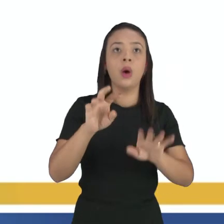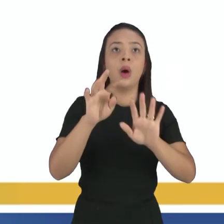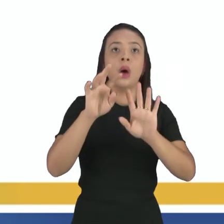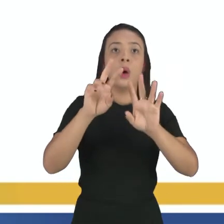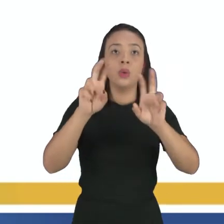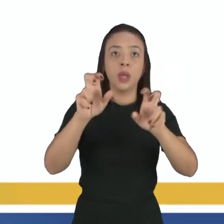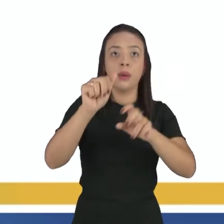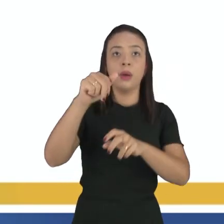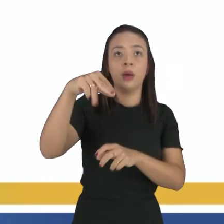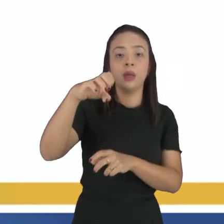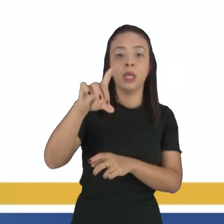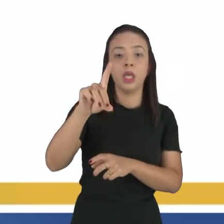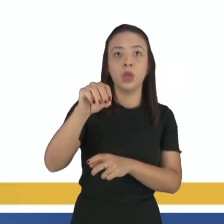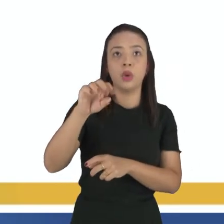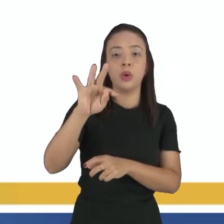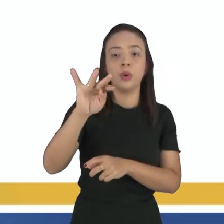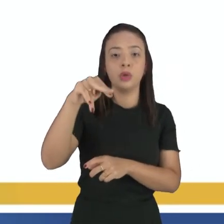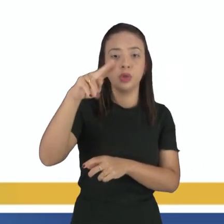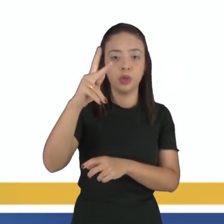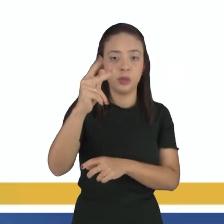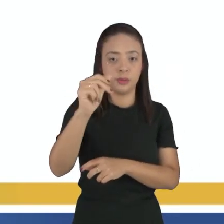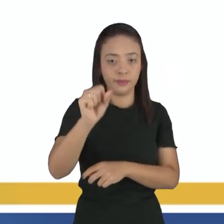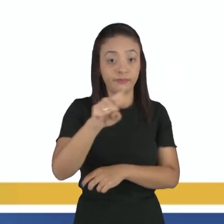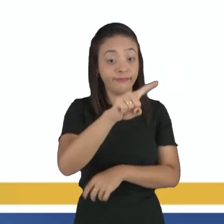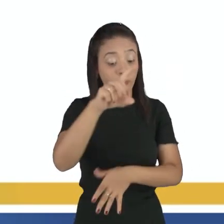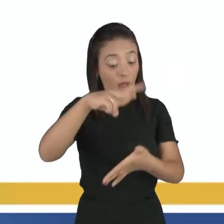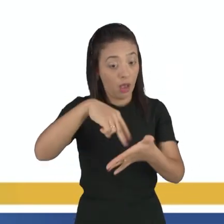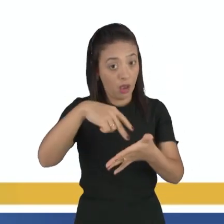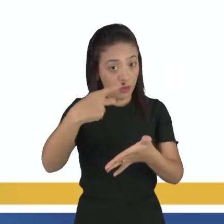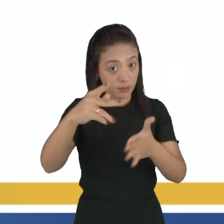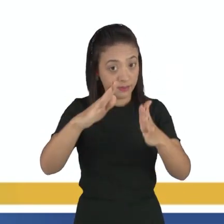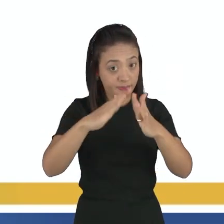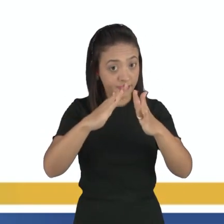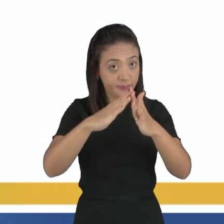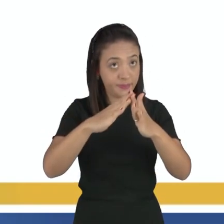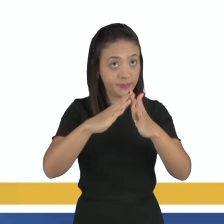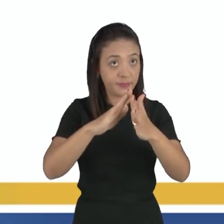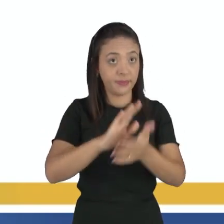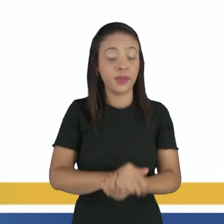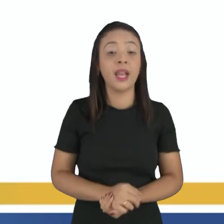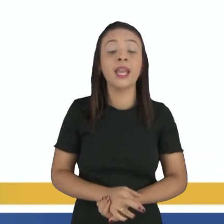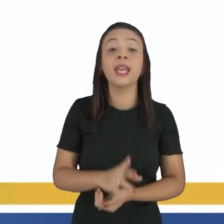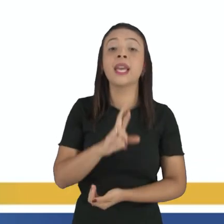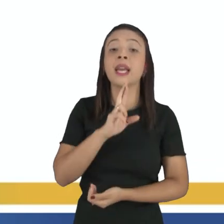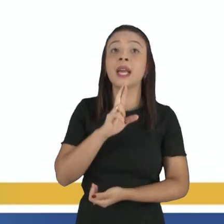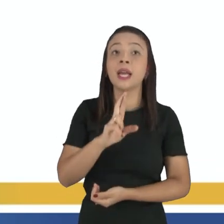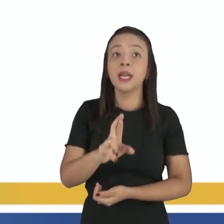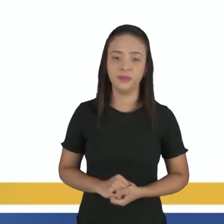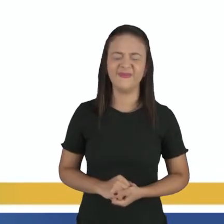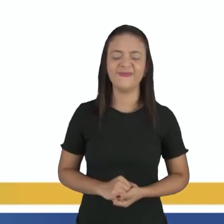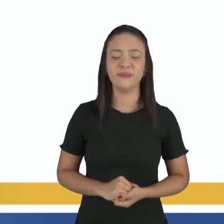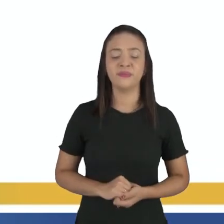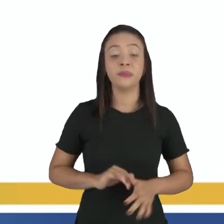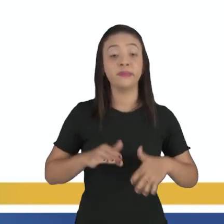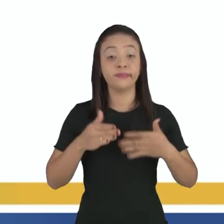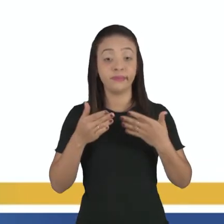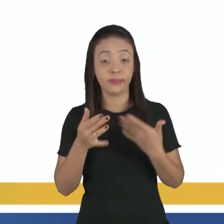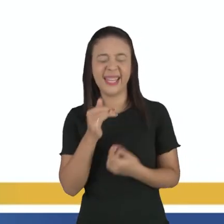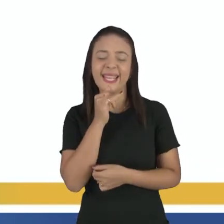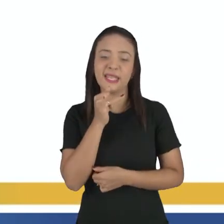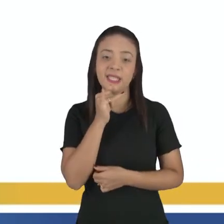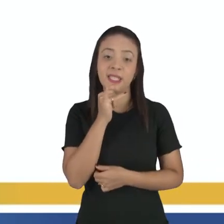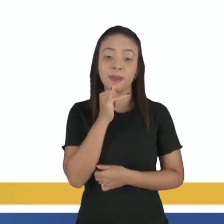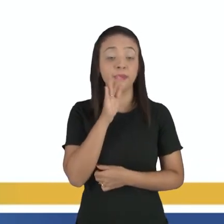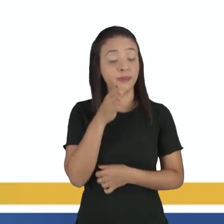né Dotz vocês Leiam aí bem tranquilo em casa tá certo e respondo o seguinte como